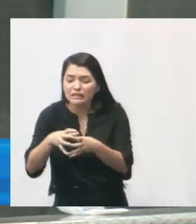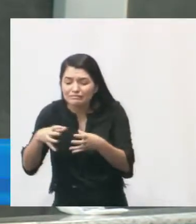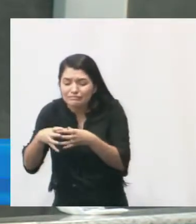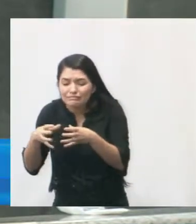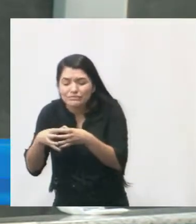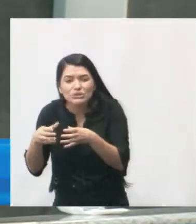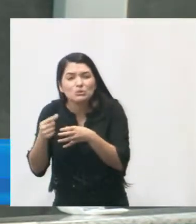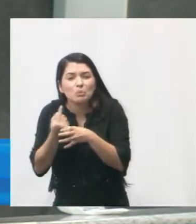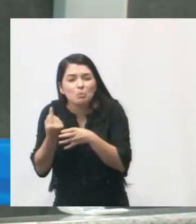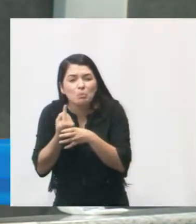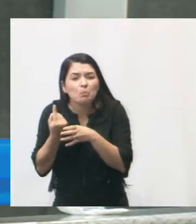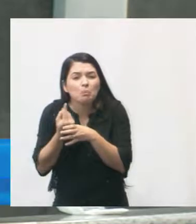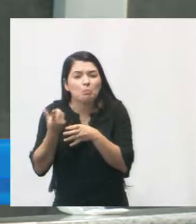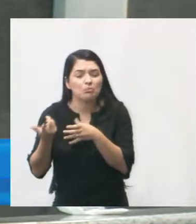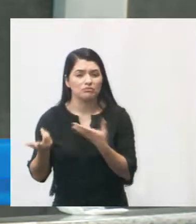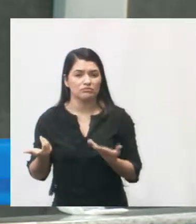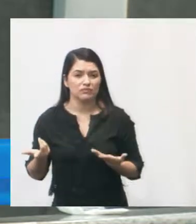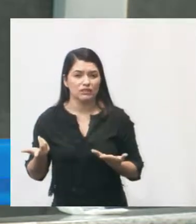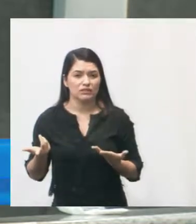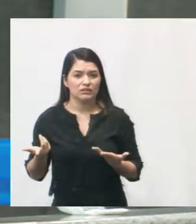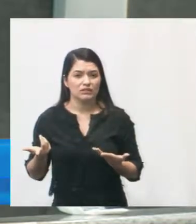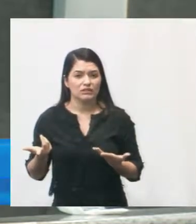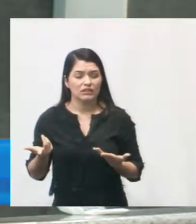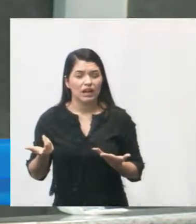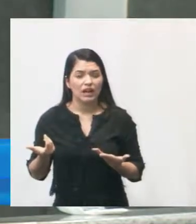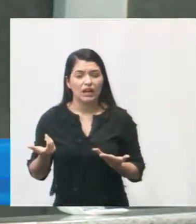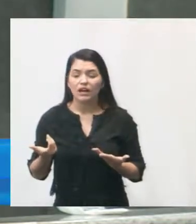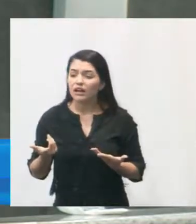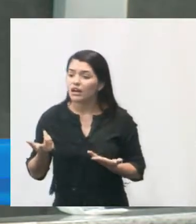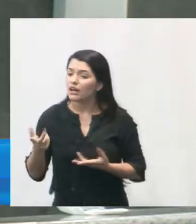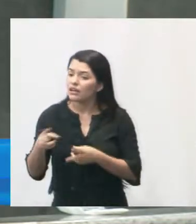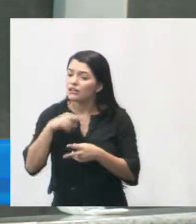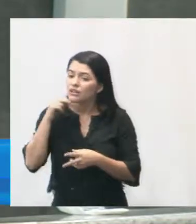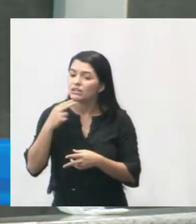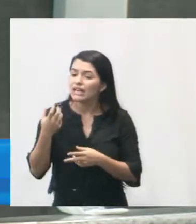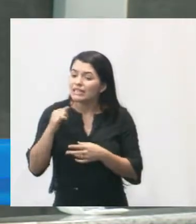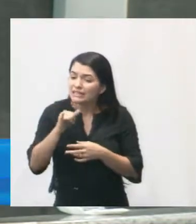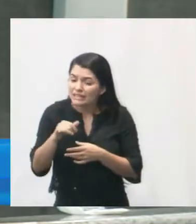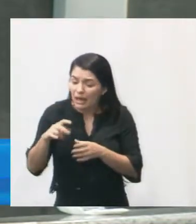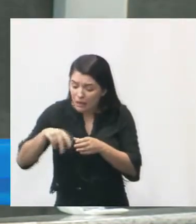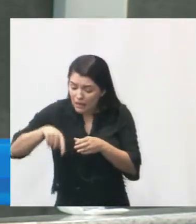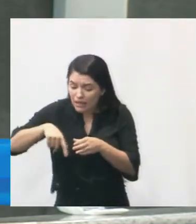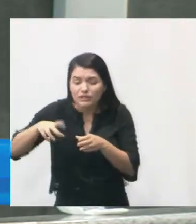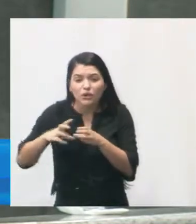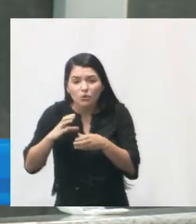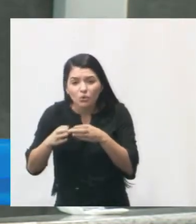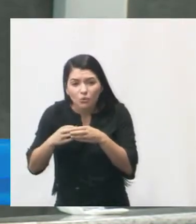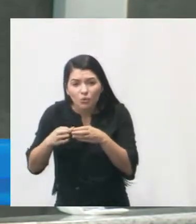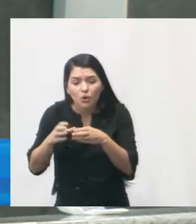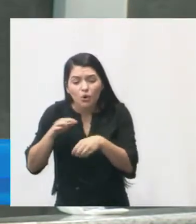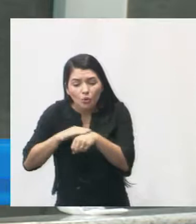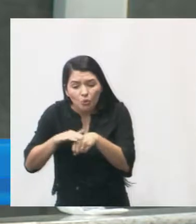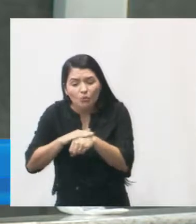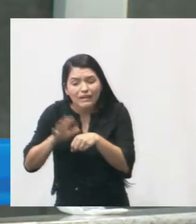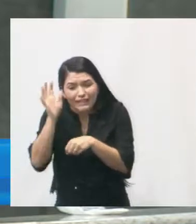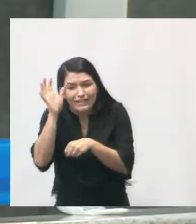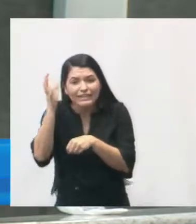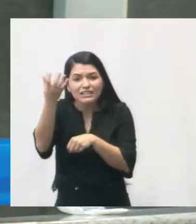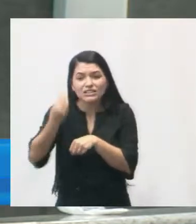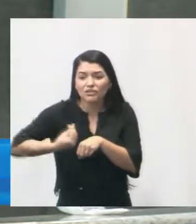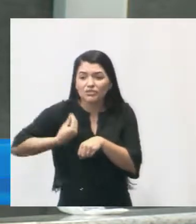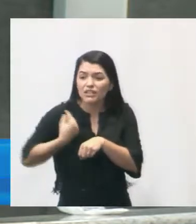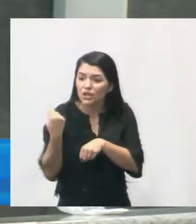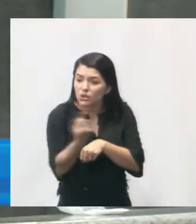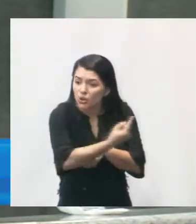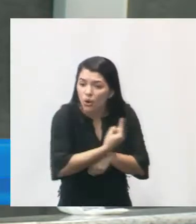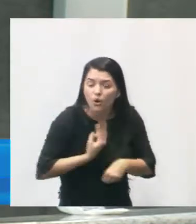pó, entre paredes. E, vereadora Neuzinha, e se decide a nossa vida dentro de uma sala.